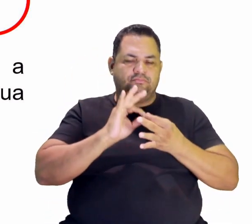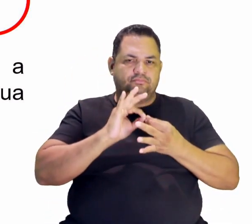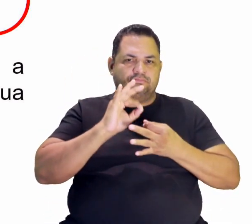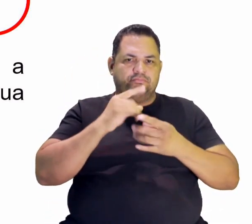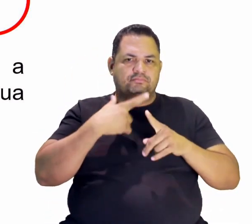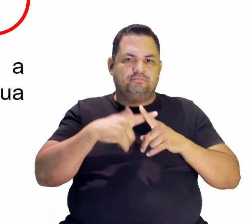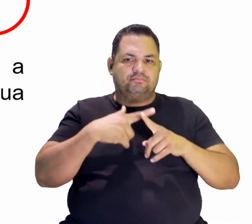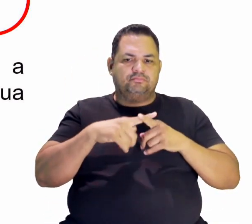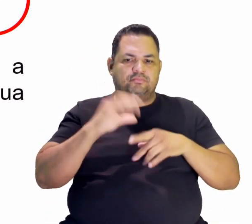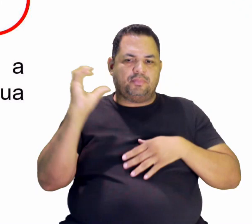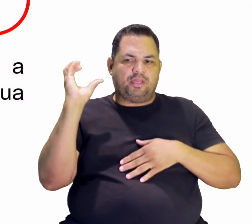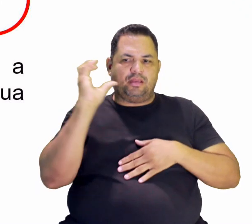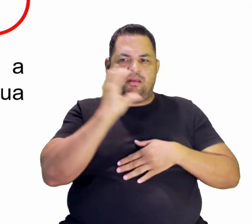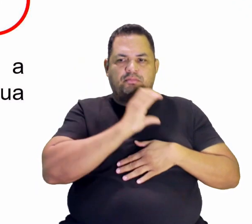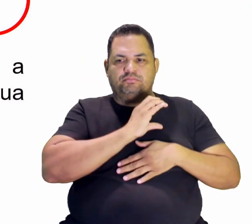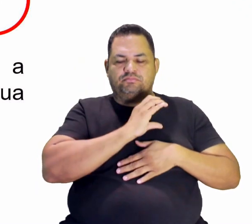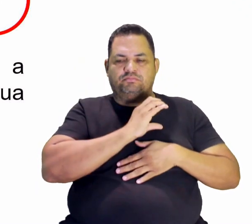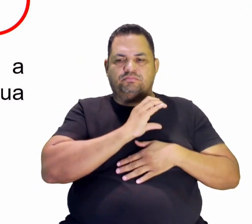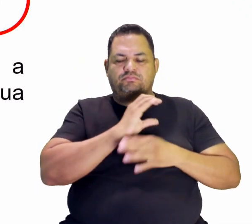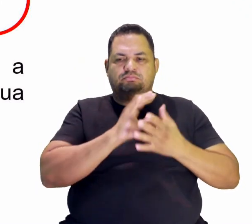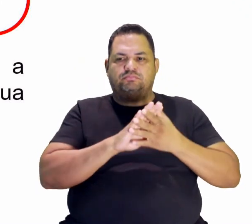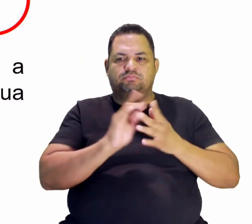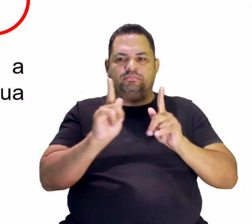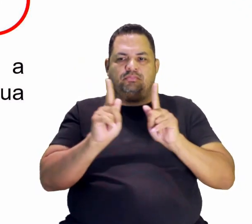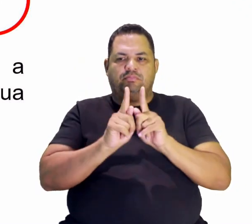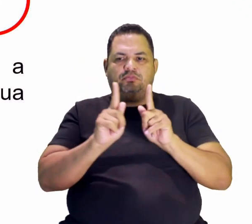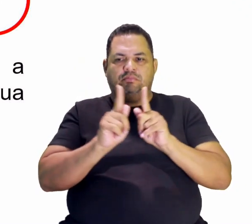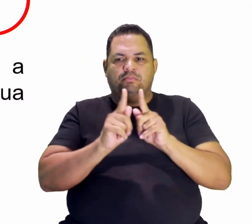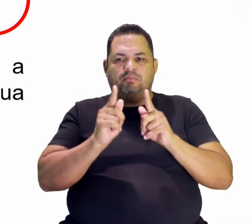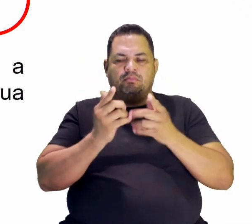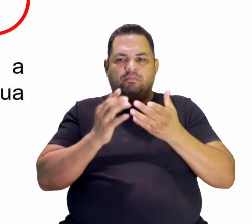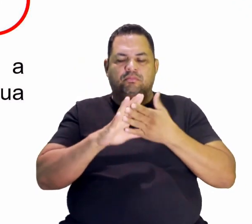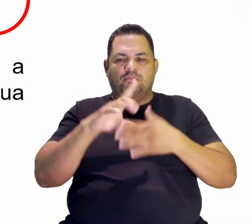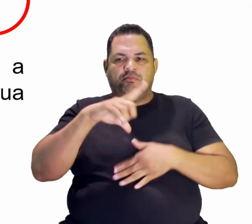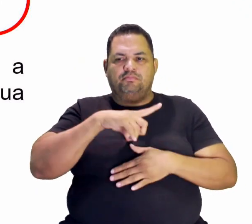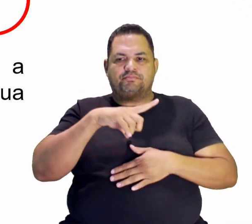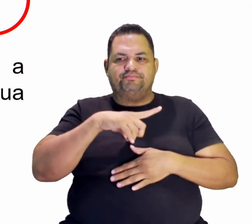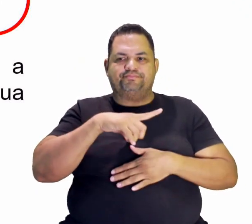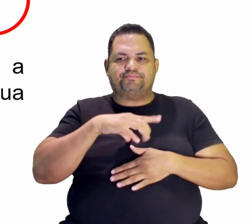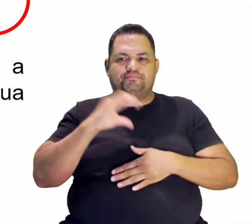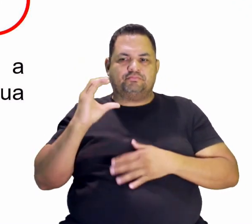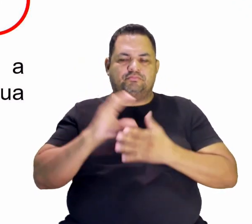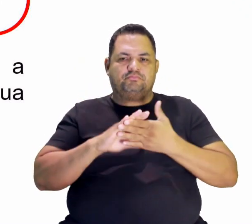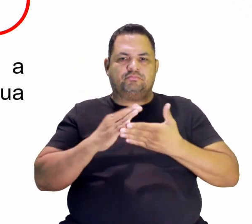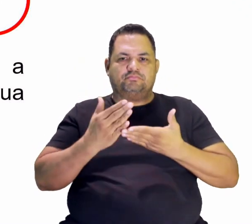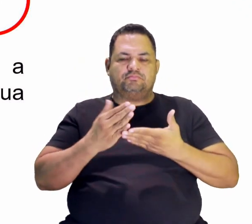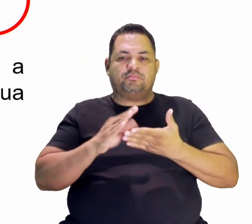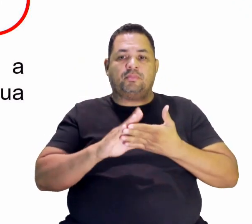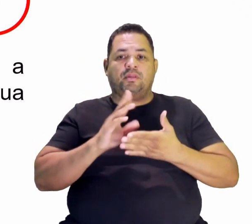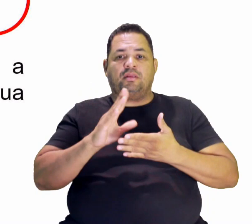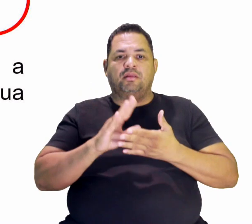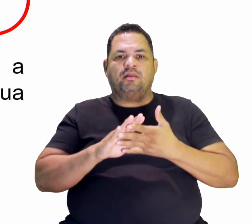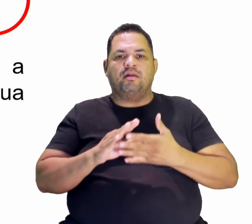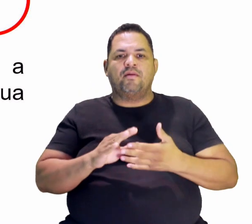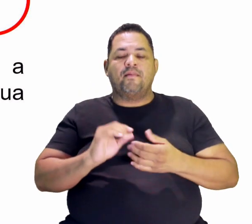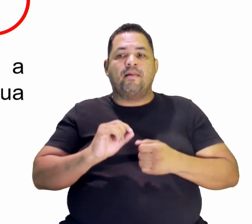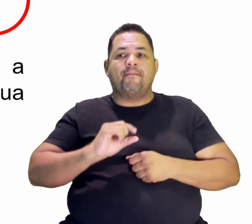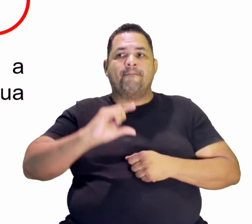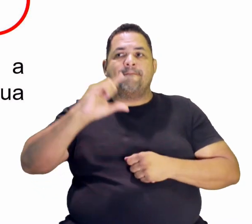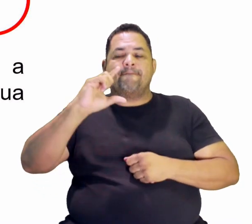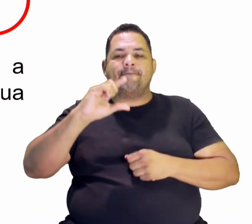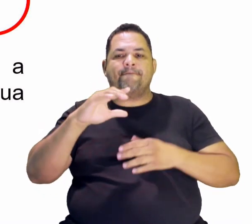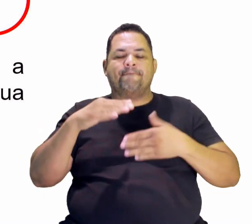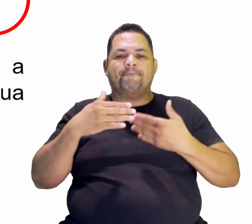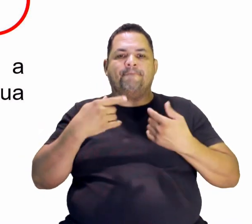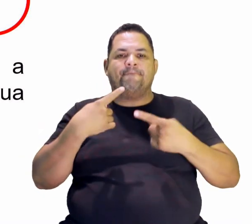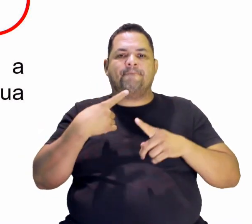da aceleração da gravidade, da força gravitacional. Tem uma aceleração da gravidade, que a aceleração faz a velocidade aumentar. E